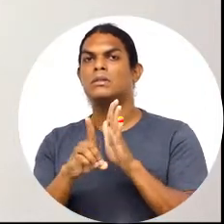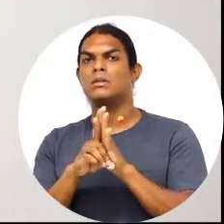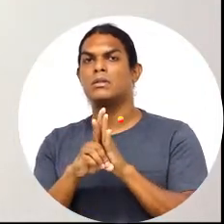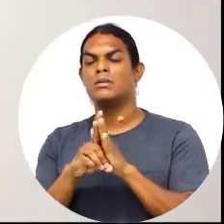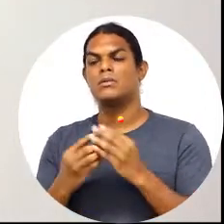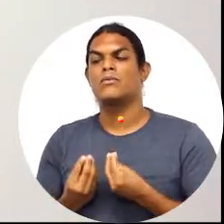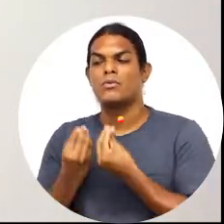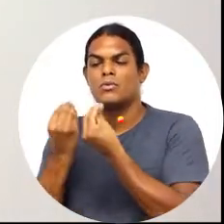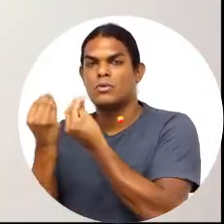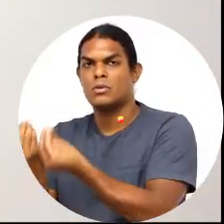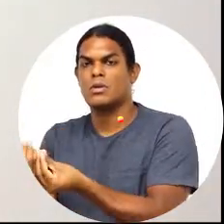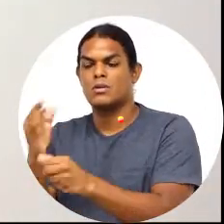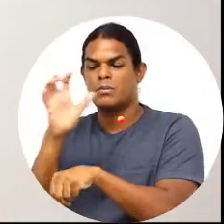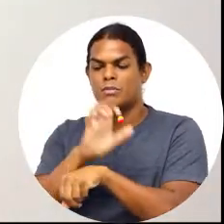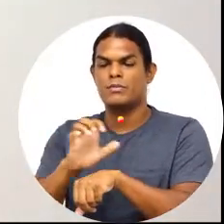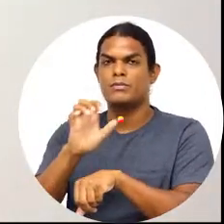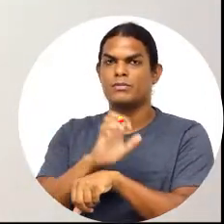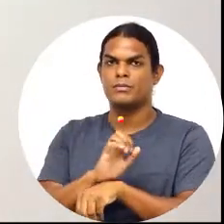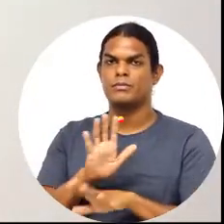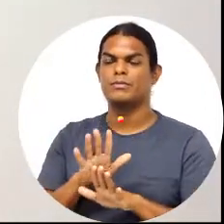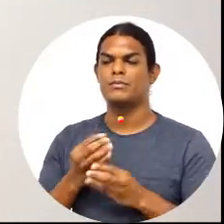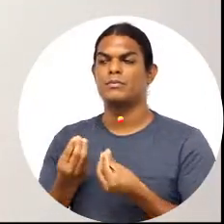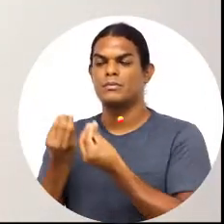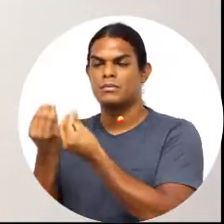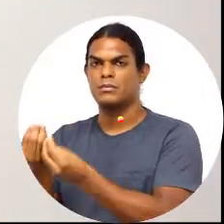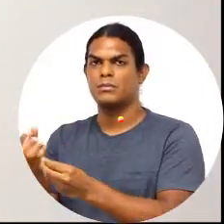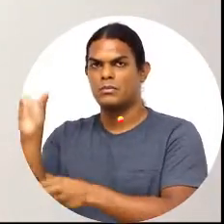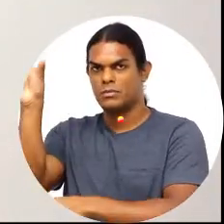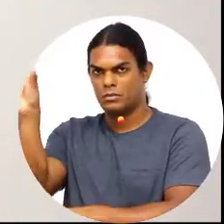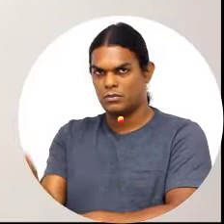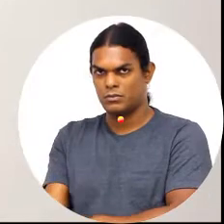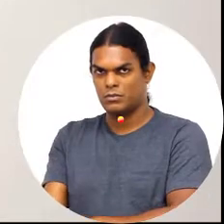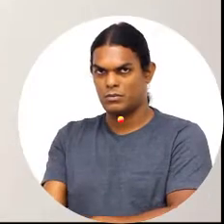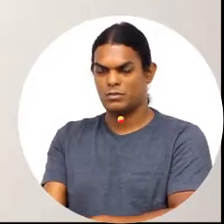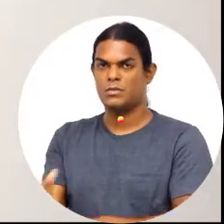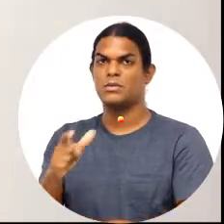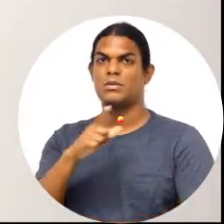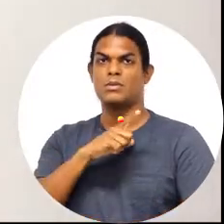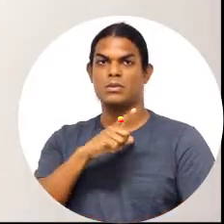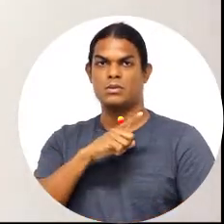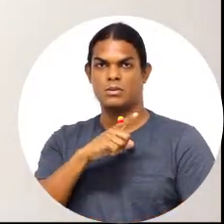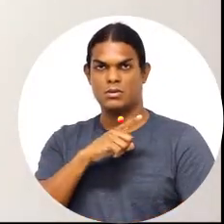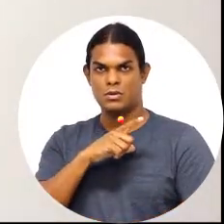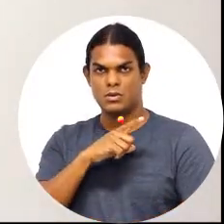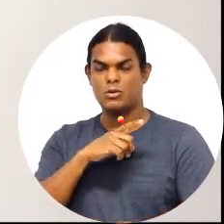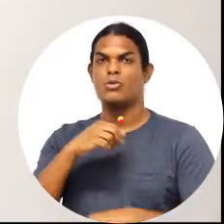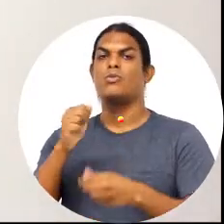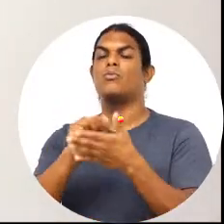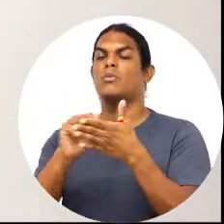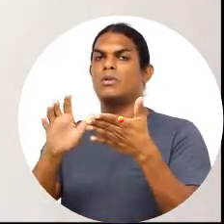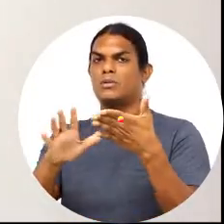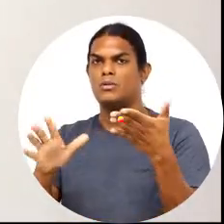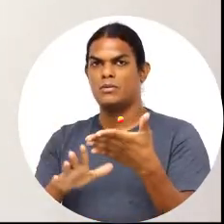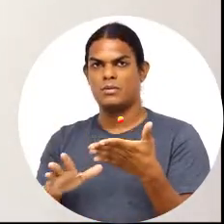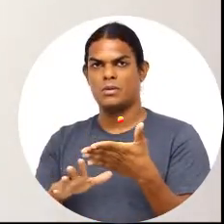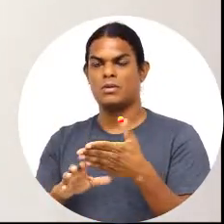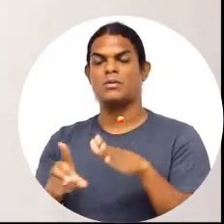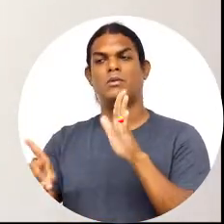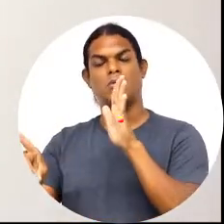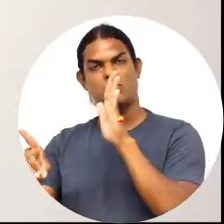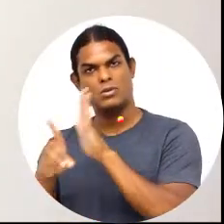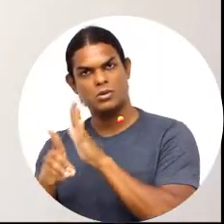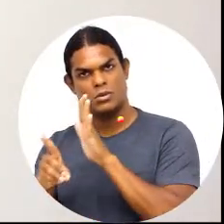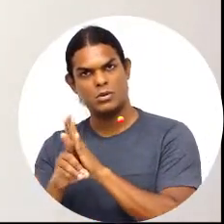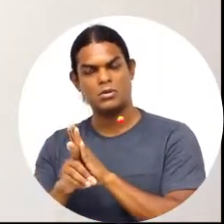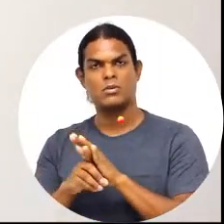direitos que foram repassados pelo Estado. Então, se eu tenho a posse e o exercício de direitos,